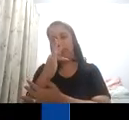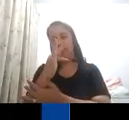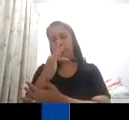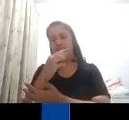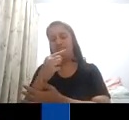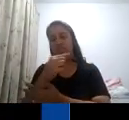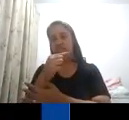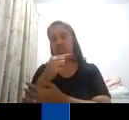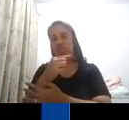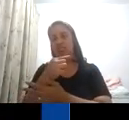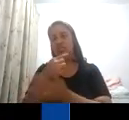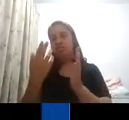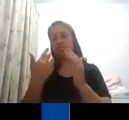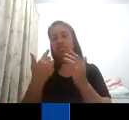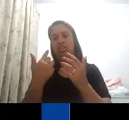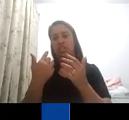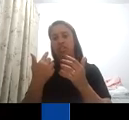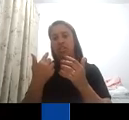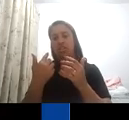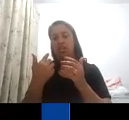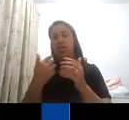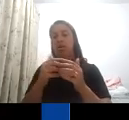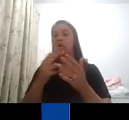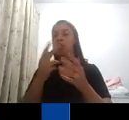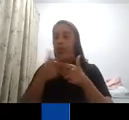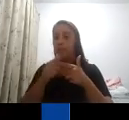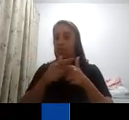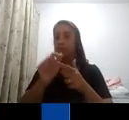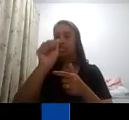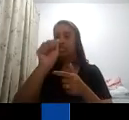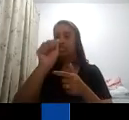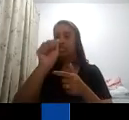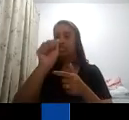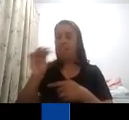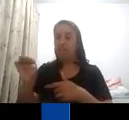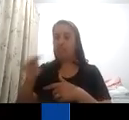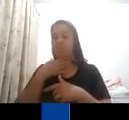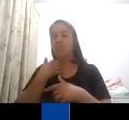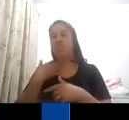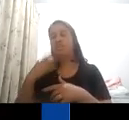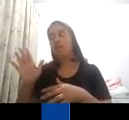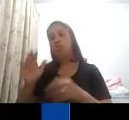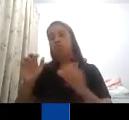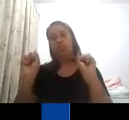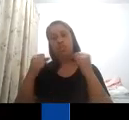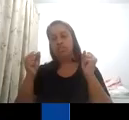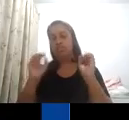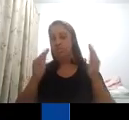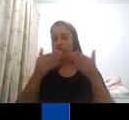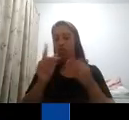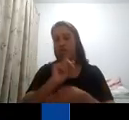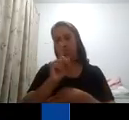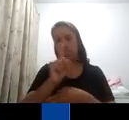Isso aqui é outra coisa, é problema na ATM, né? A gente muitas vezes não trabalha com isso. Isso aí é mais para quem mexe